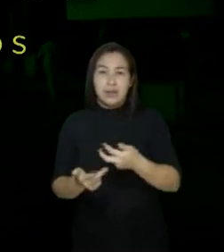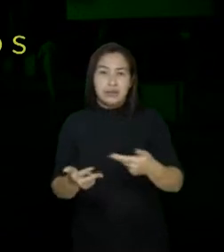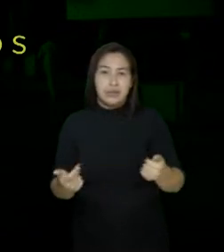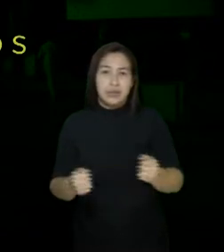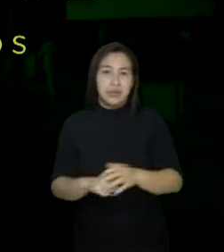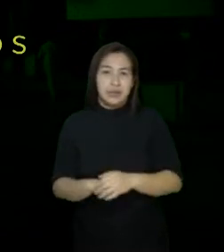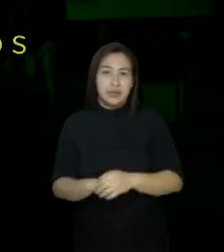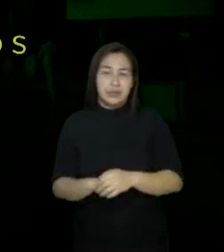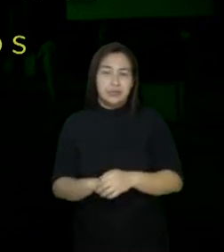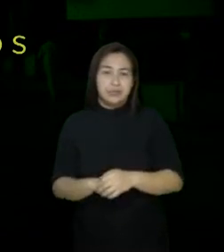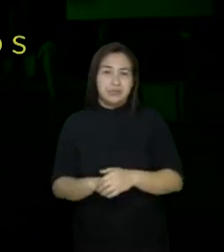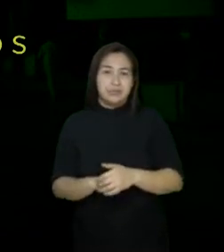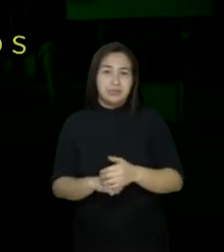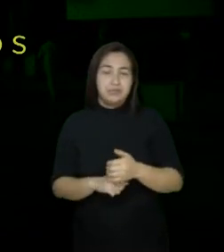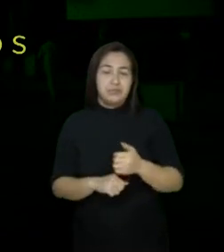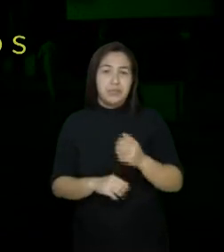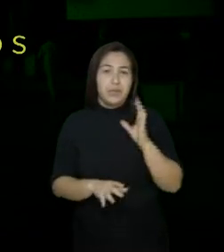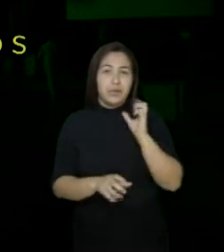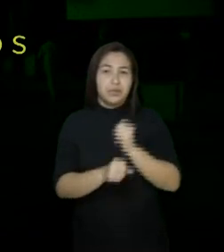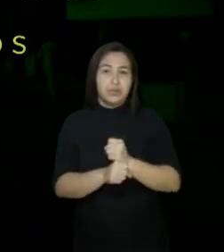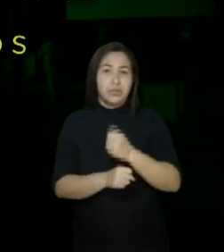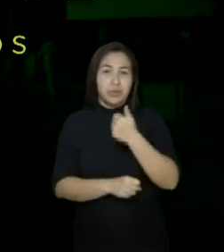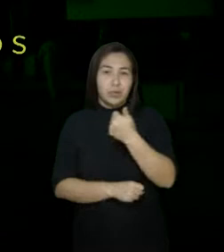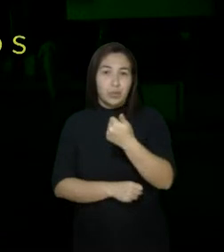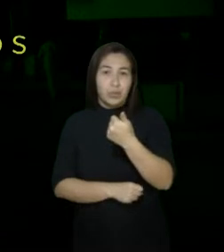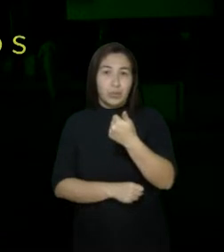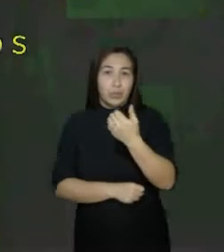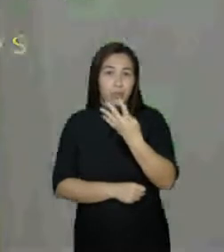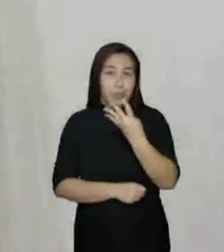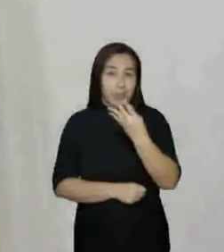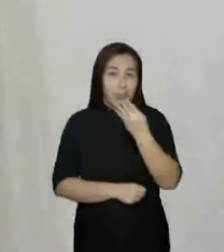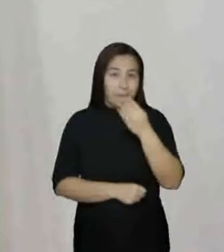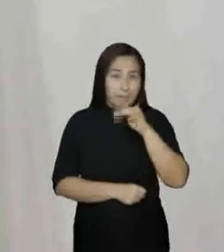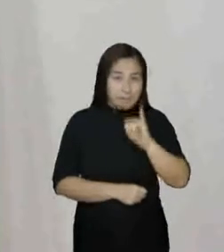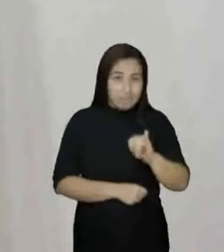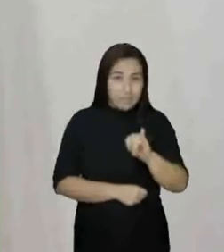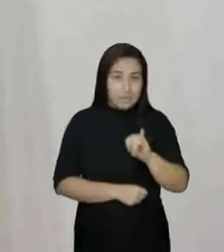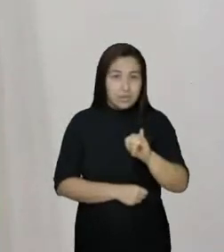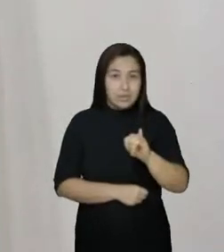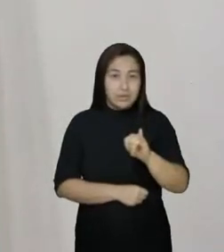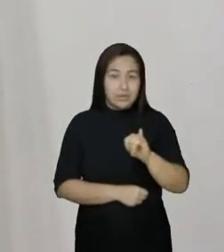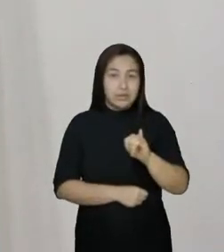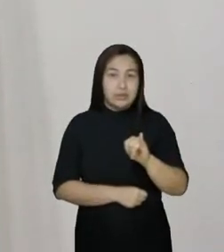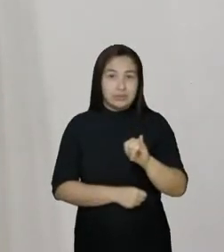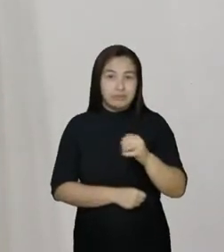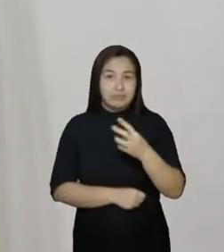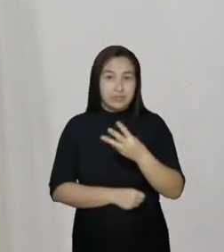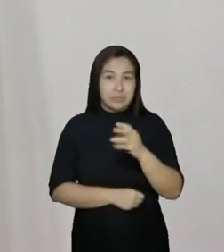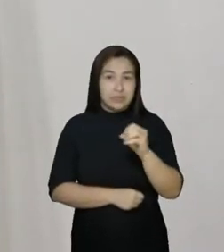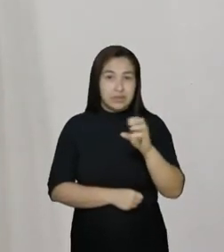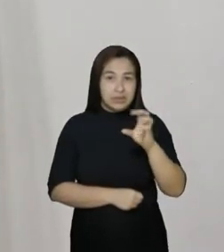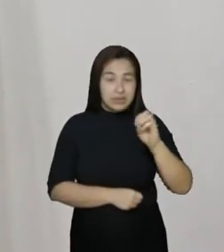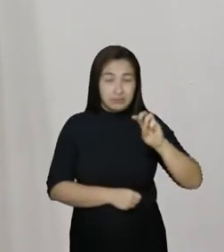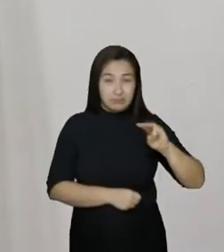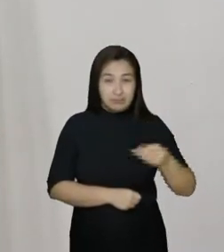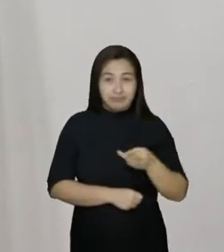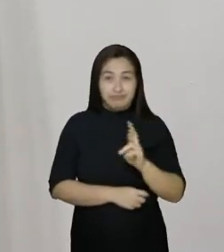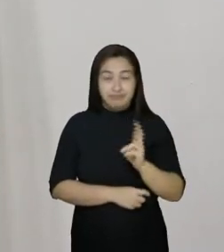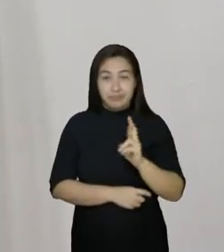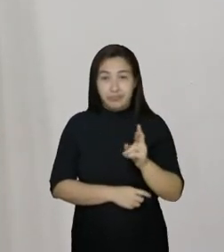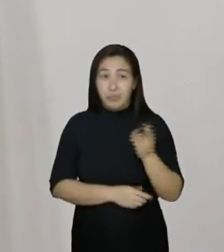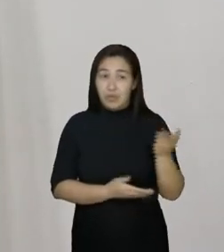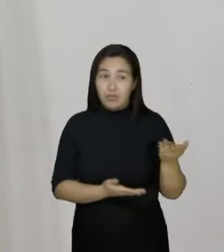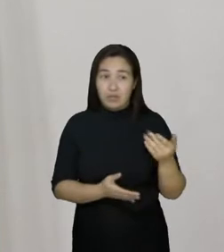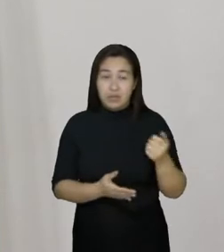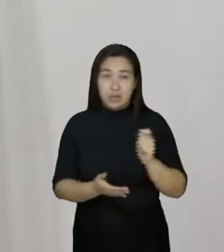R$ 1,3 bilhão. Que você, pagador de impostos, não é contribuinte, porque você não faz